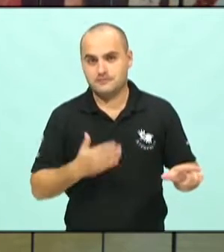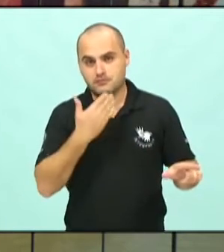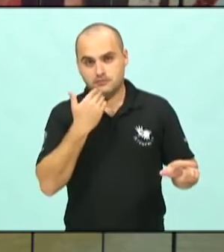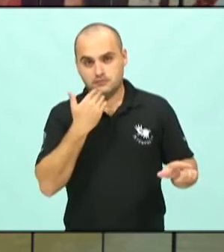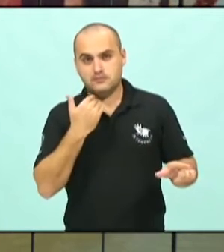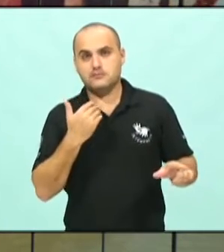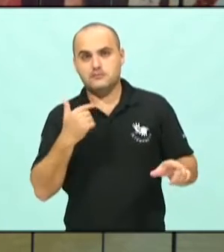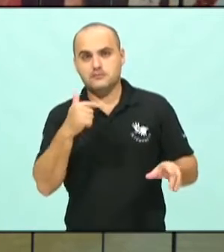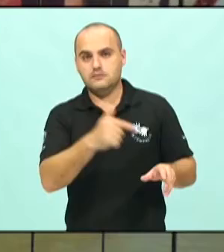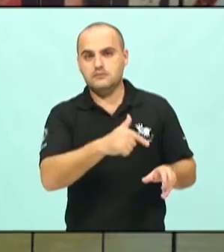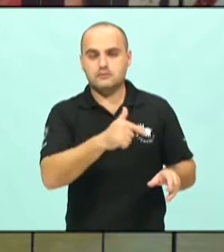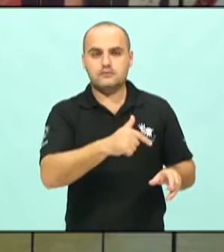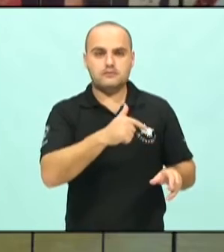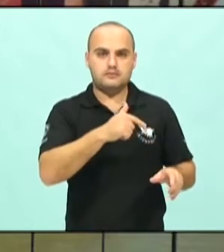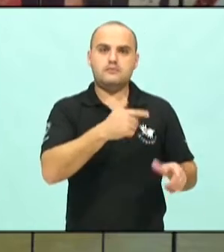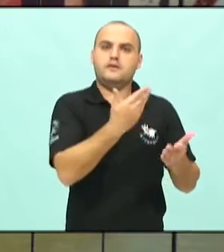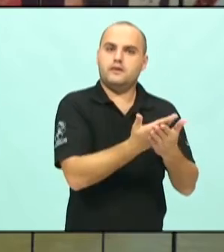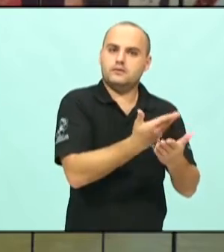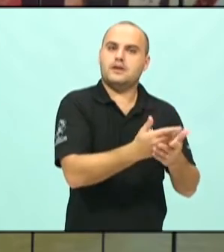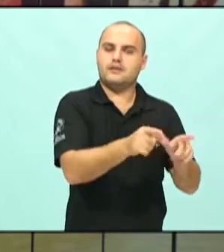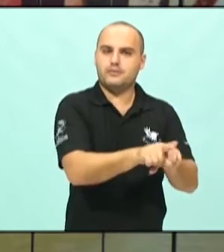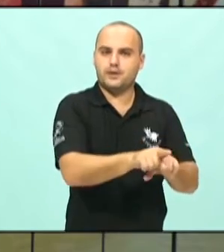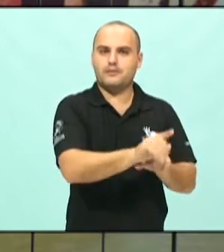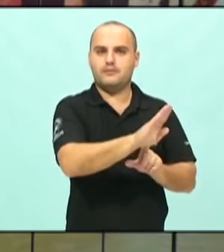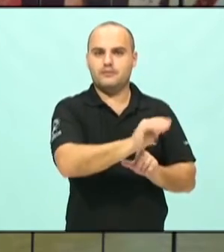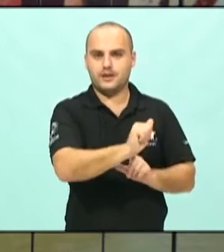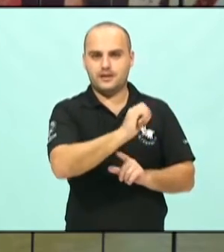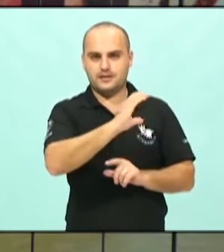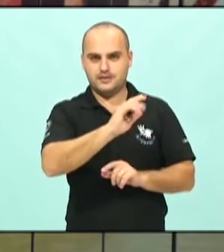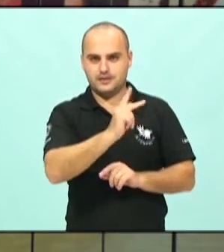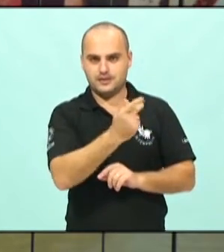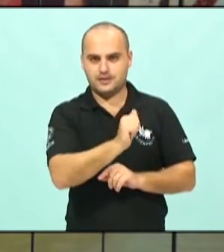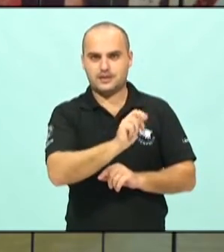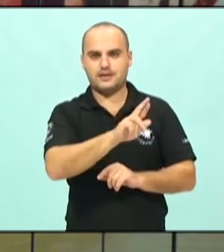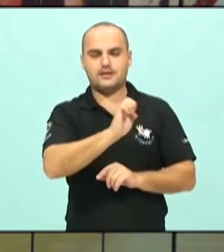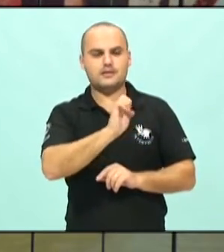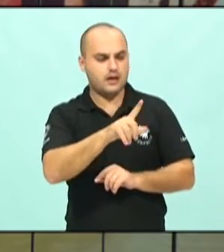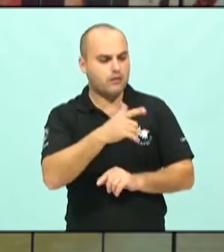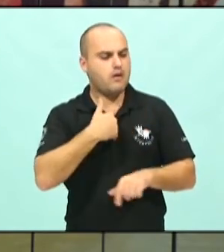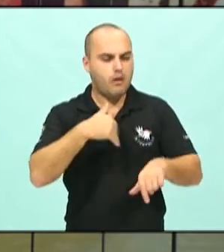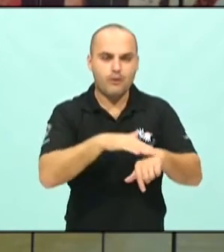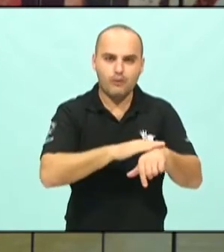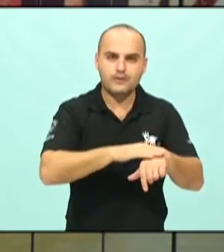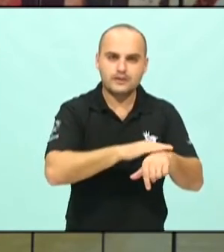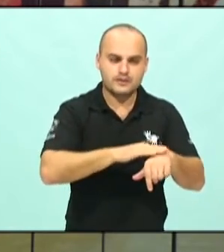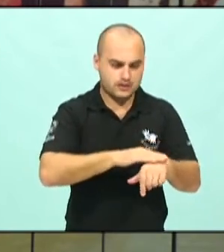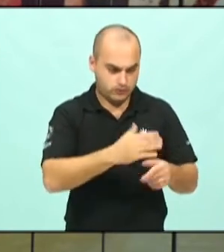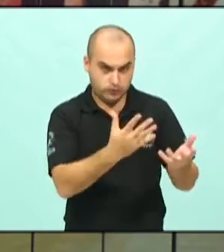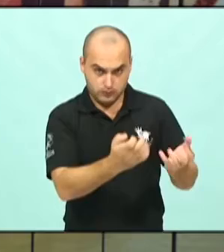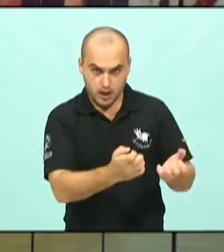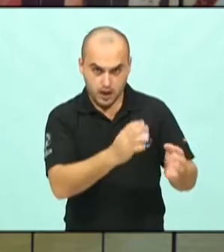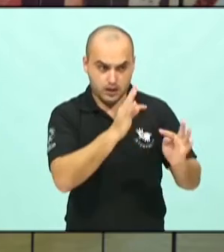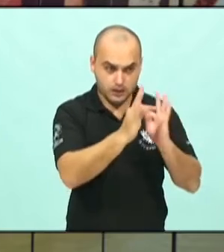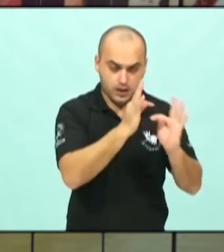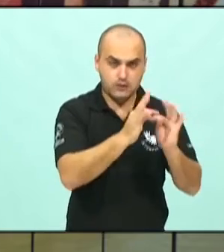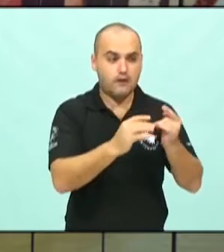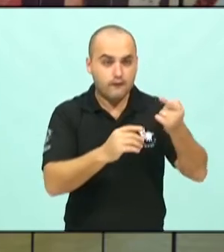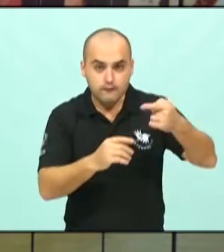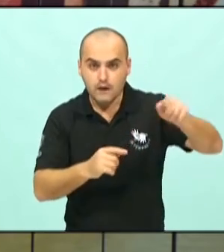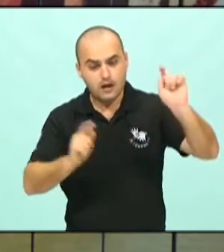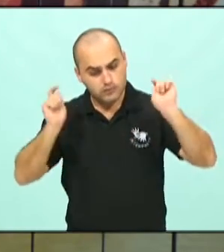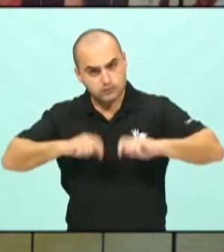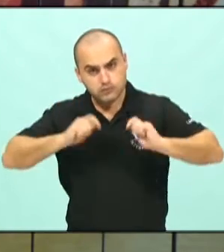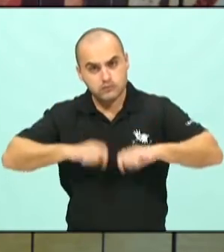e vai acabar optando em estudar também o bacharel. Foi uma conversa que a gente teve com eles. É isso que tu quer para a tua vida? Ser técnico? Então vai te